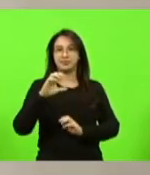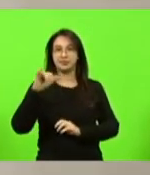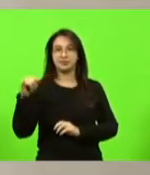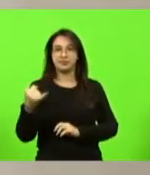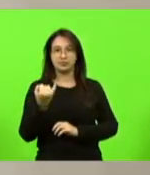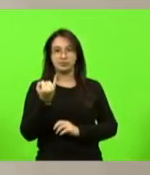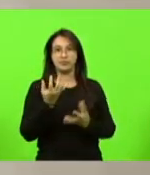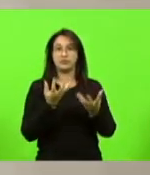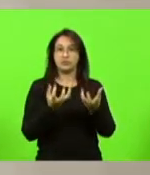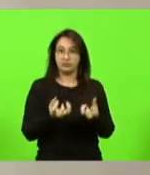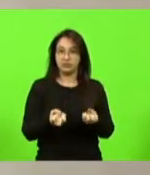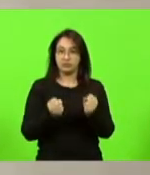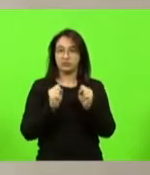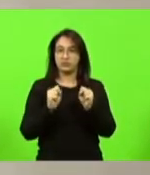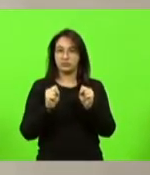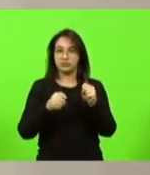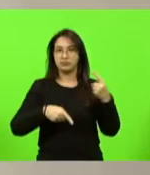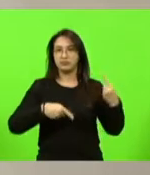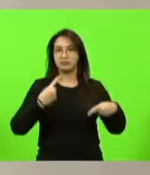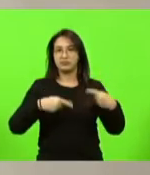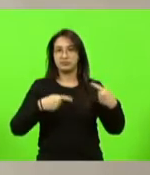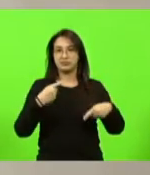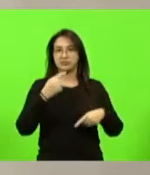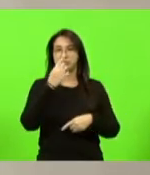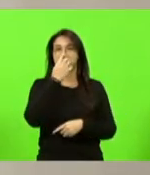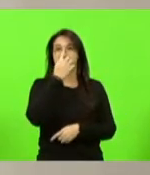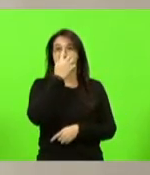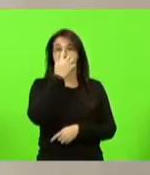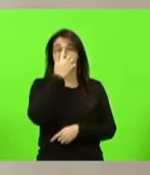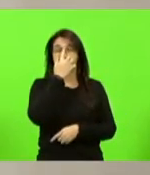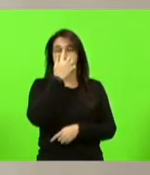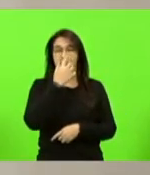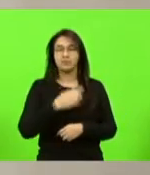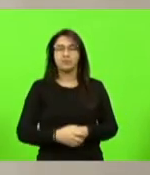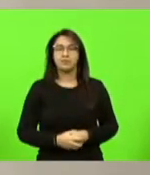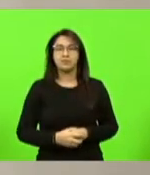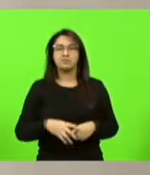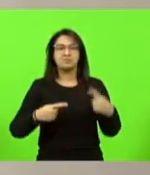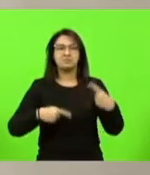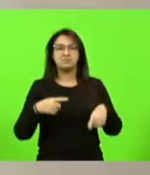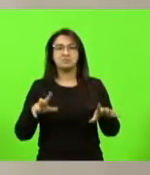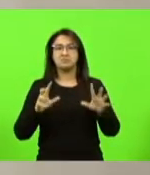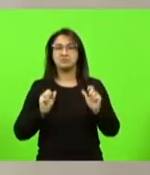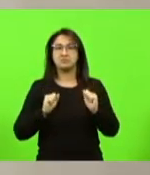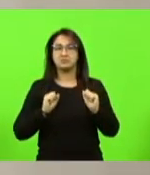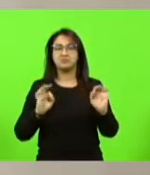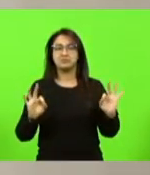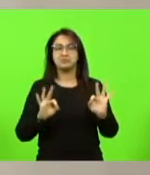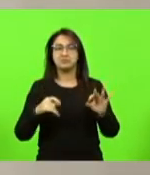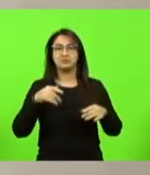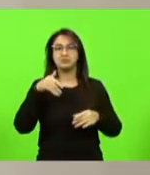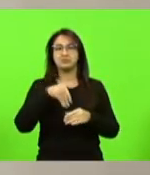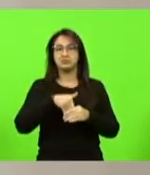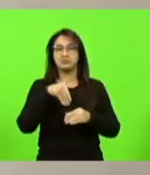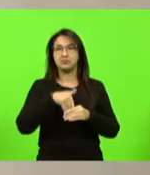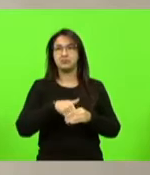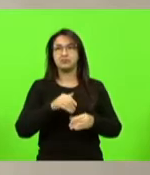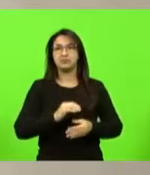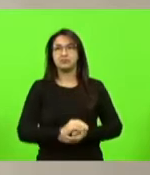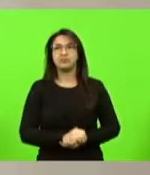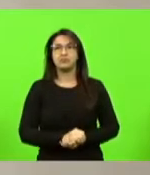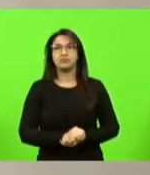pela admissibilidade. Em discussão, não havendo quem queira discutir, em votação, deputados que aprovam, permaneçam como se